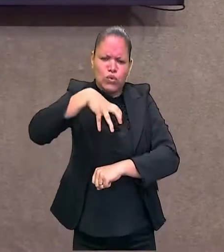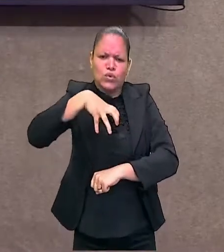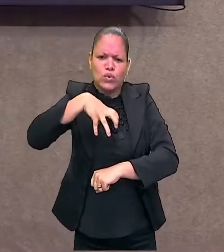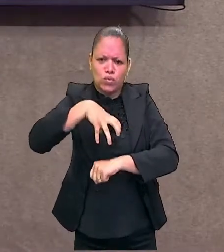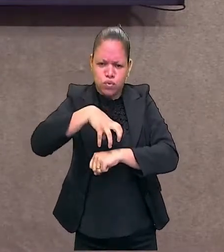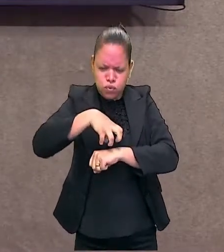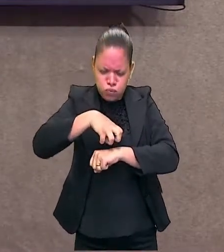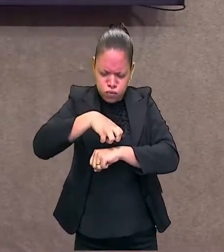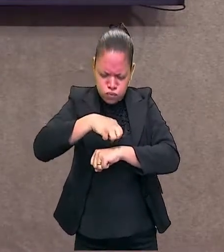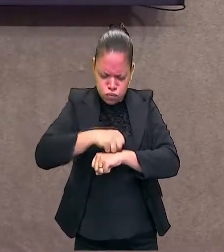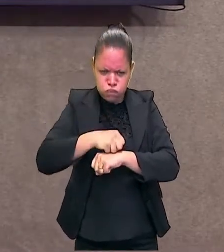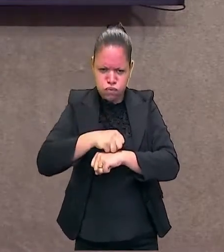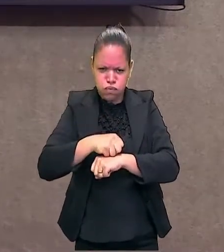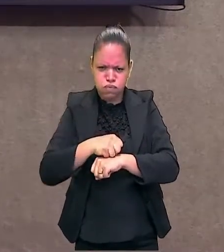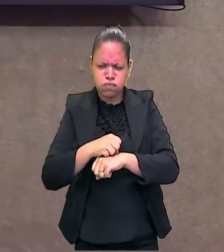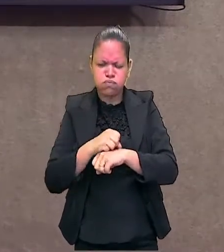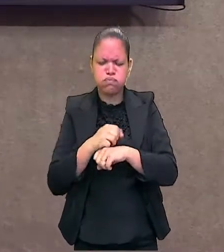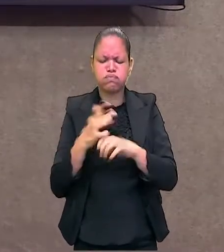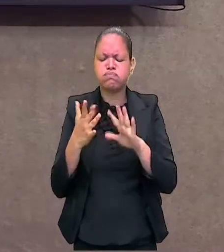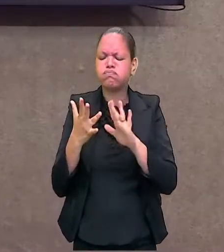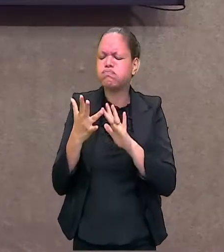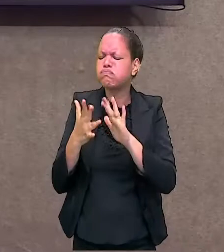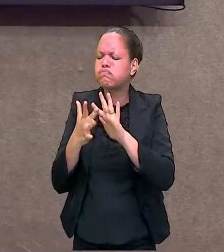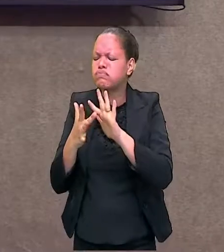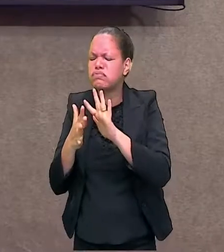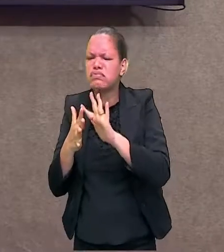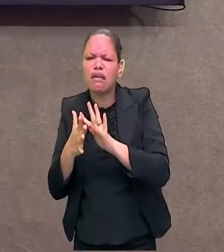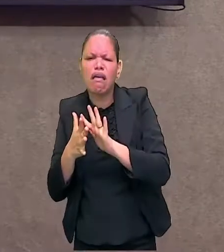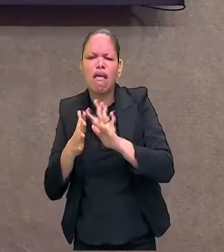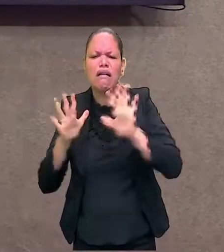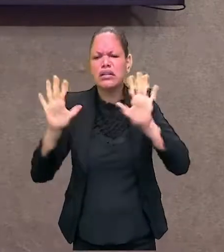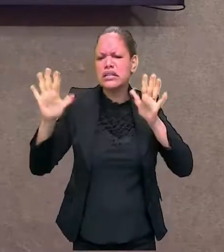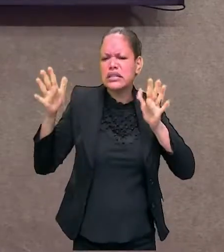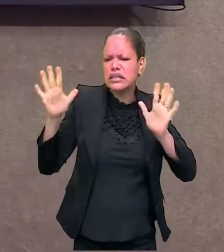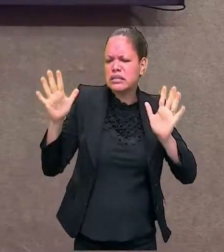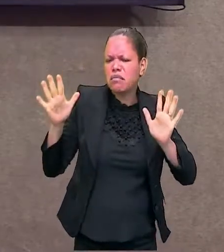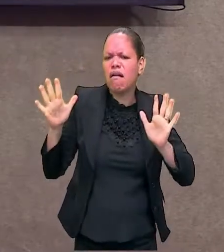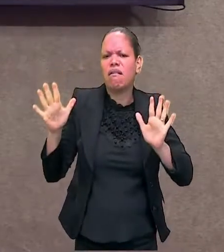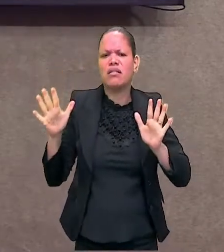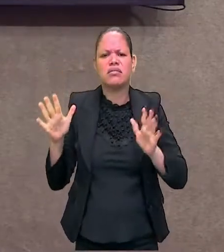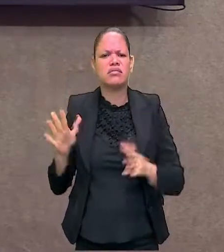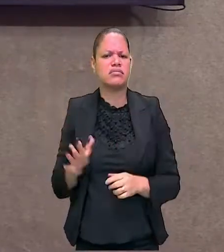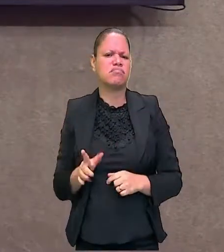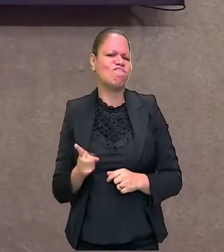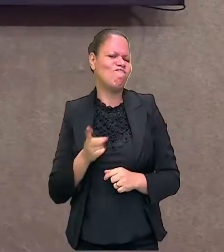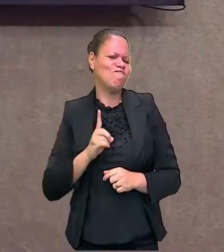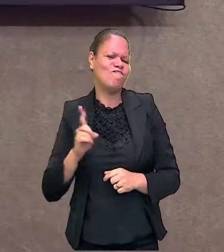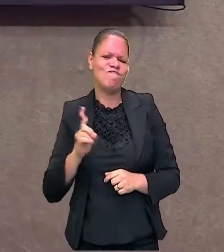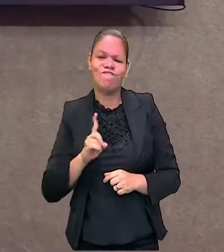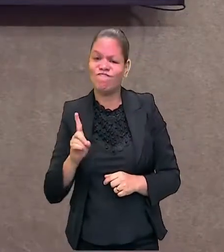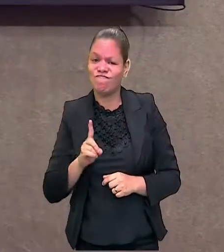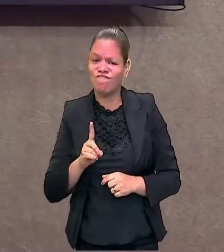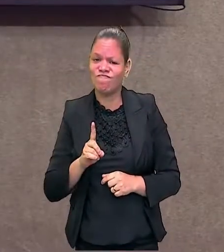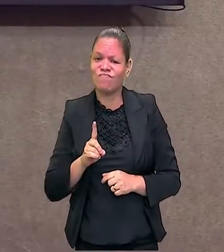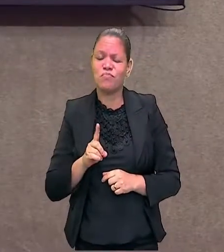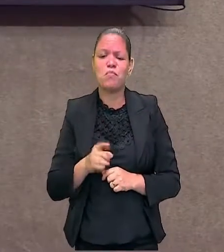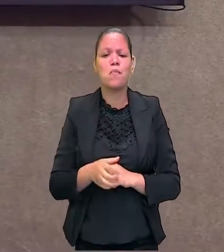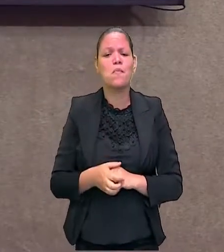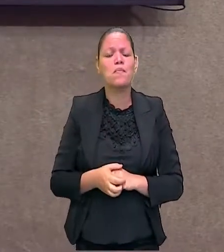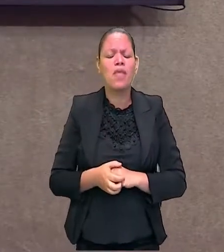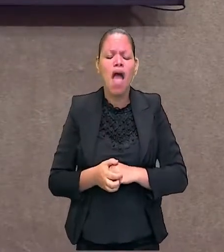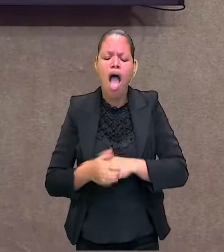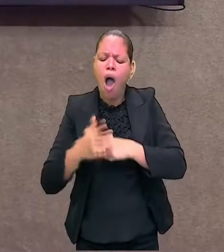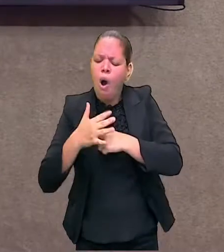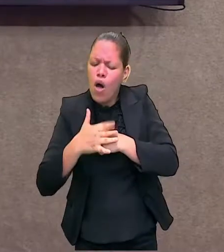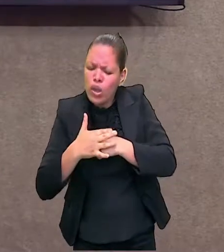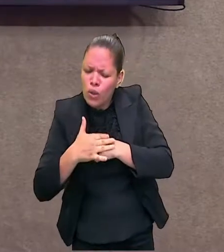que a artrose nada mais é que uma doença que acontece por causa do envelhecimento